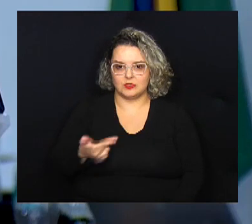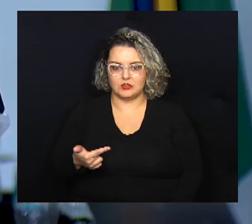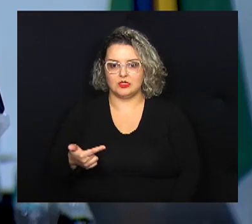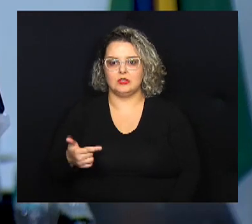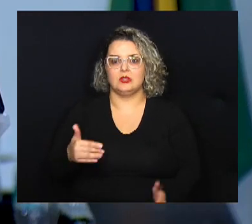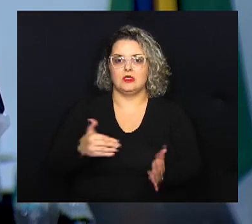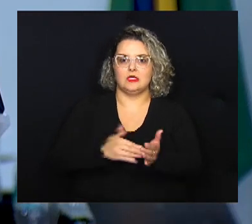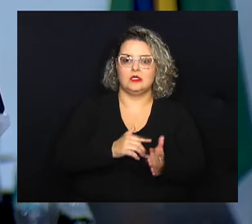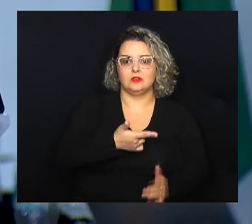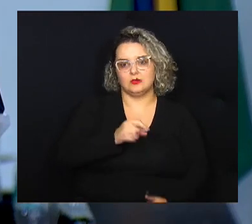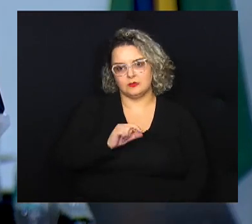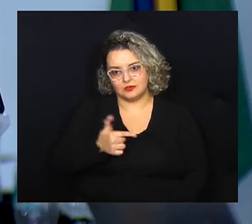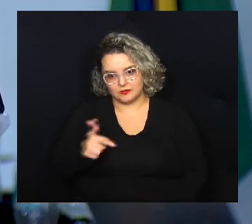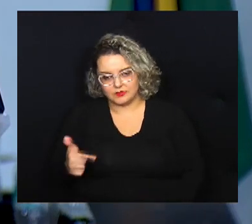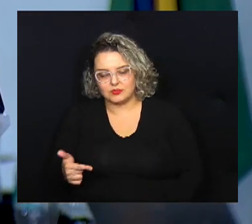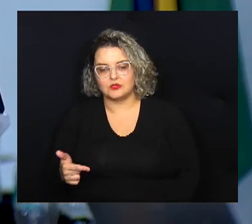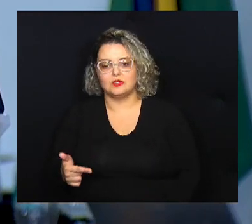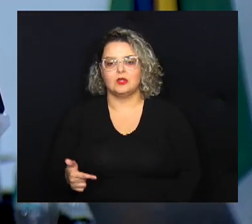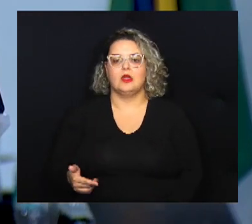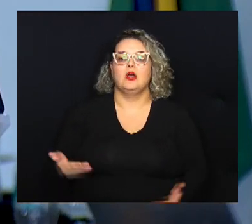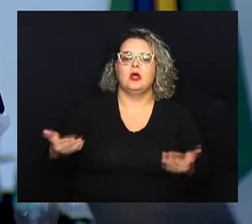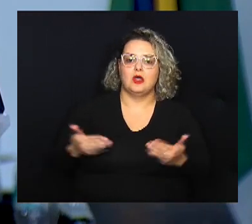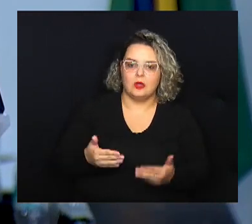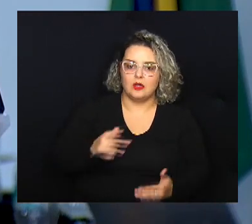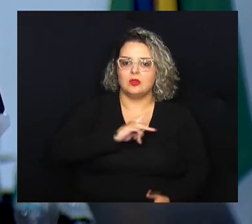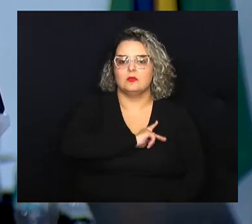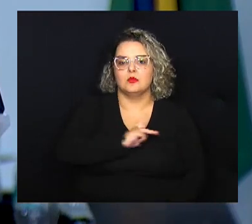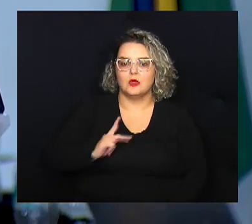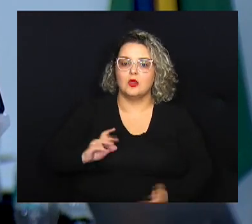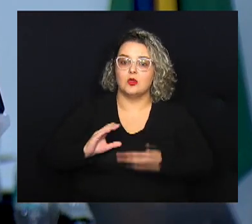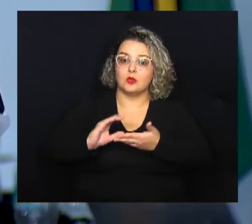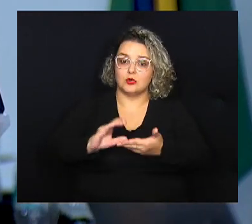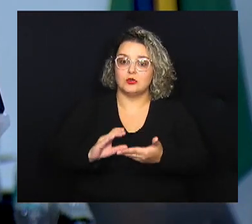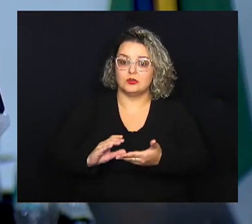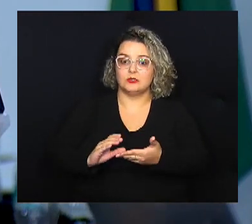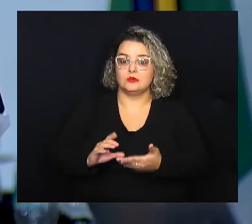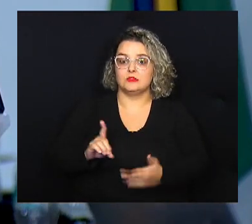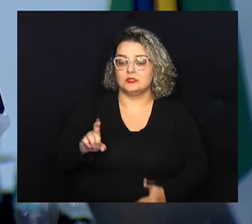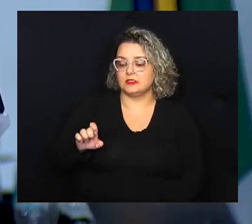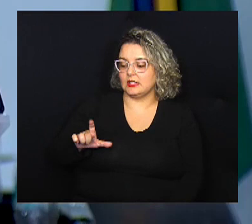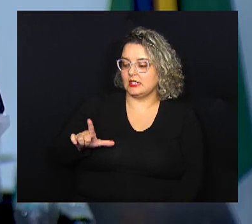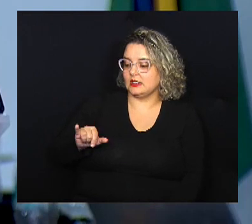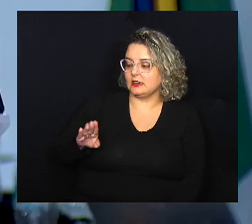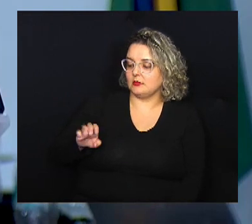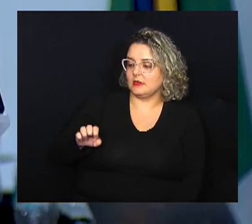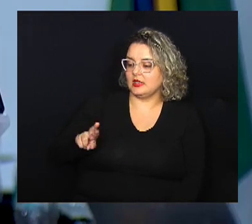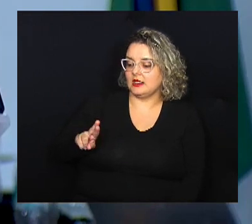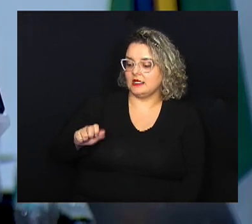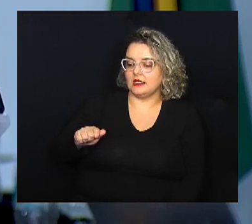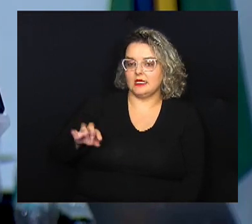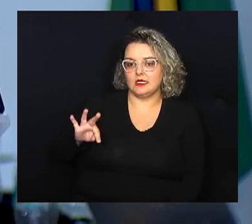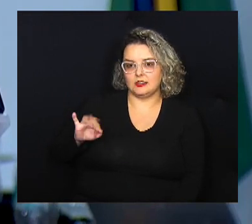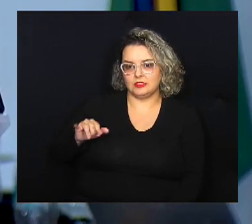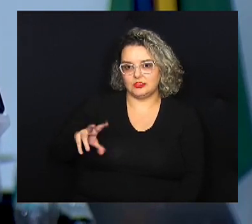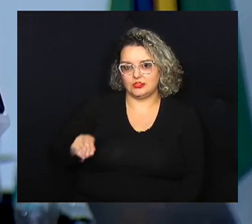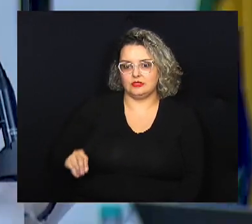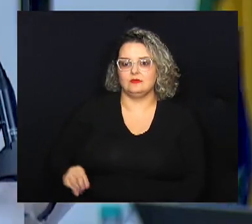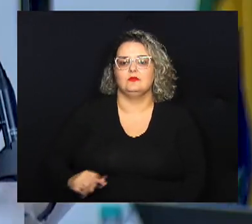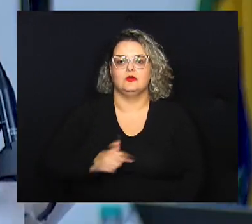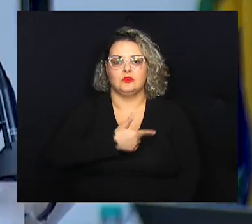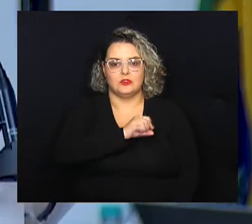2020-2022. Atualmente preside o Conselho Deliberativo da Casa de Portugal de Campinas, gestão